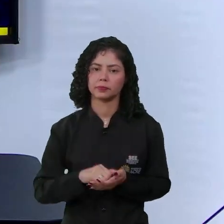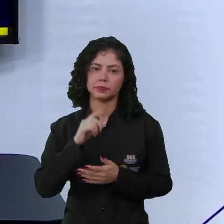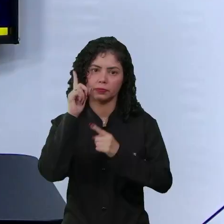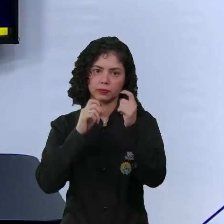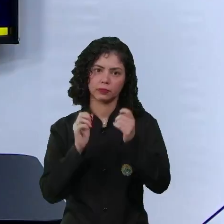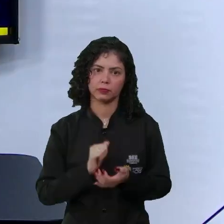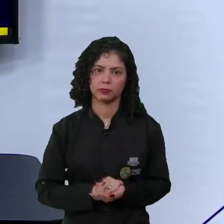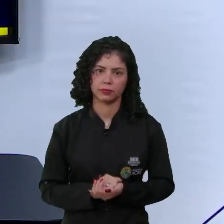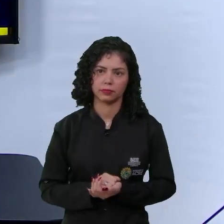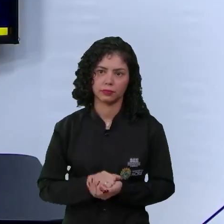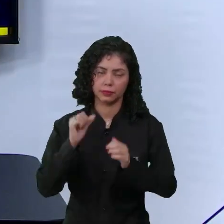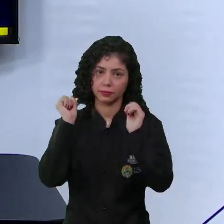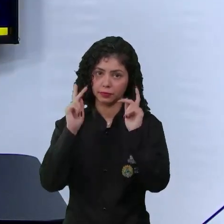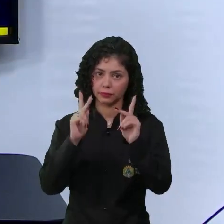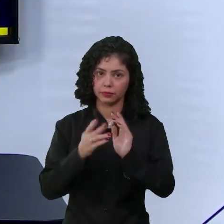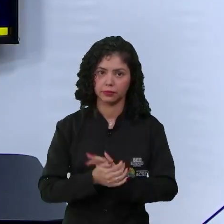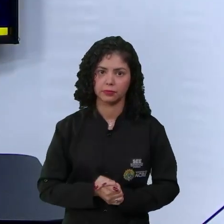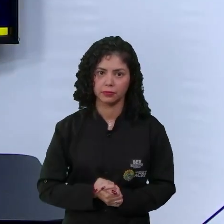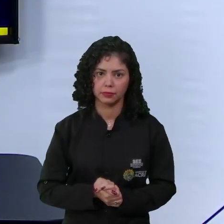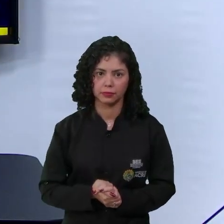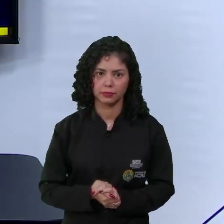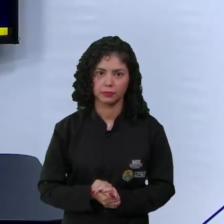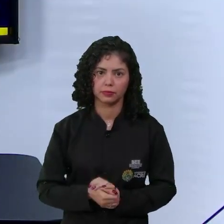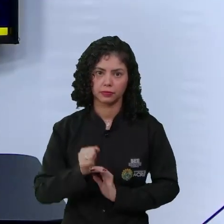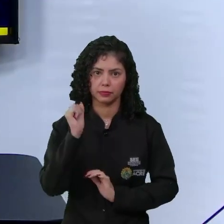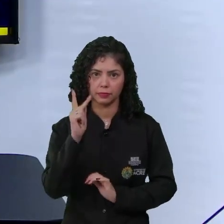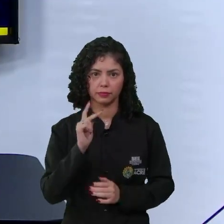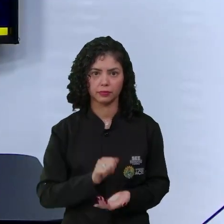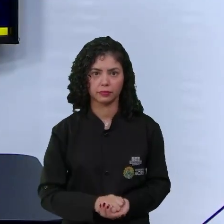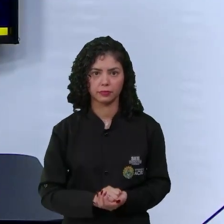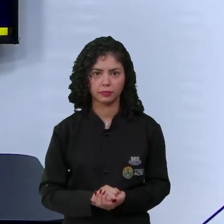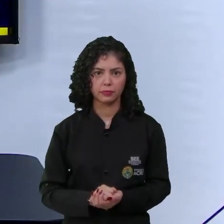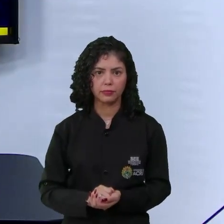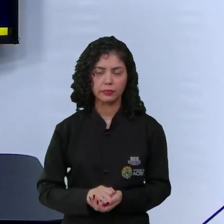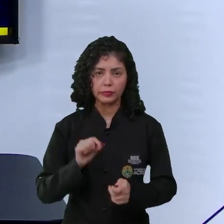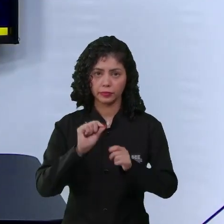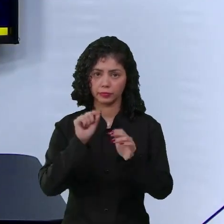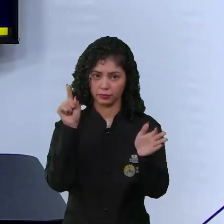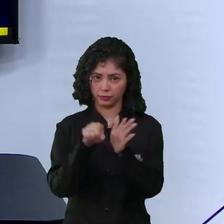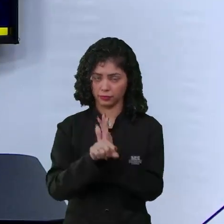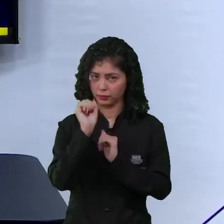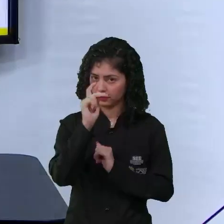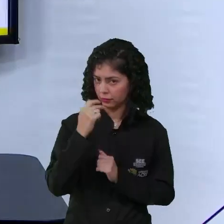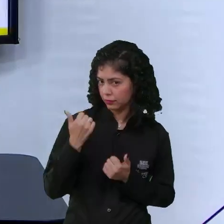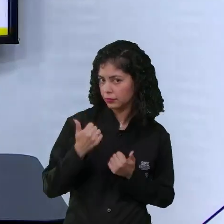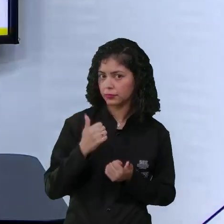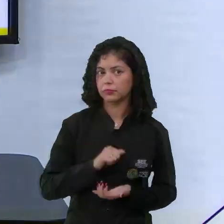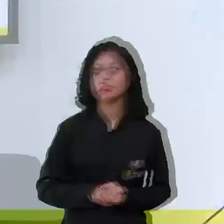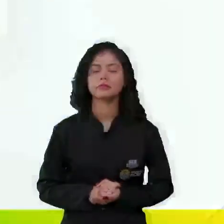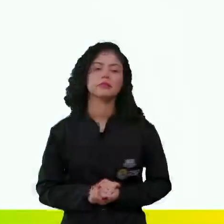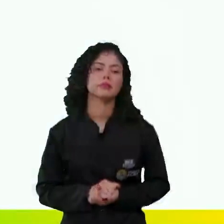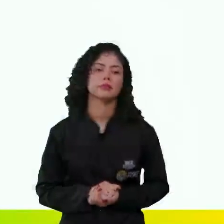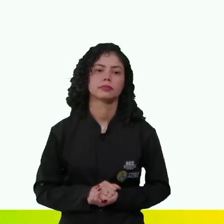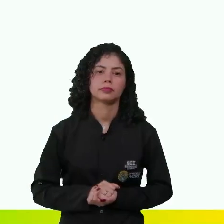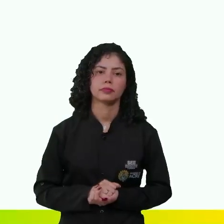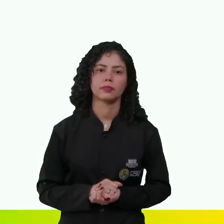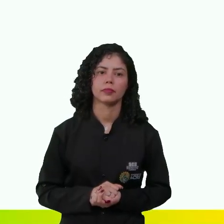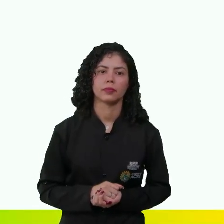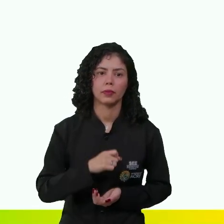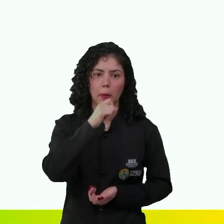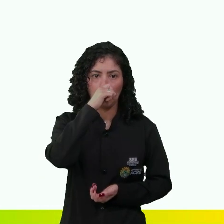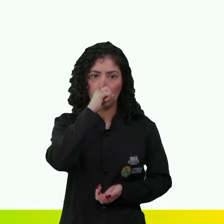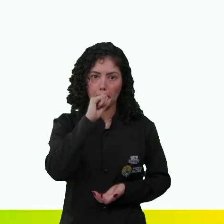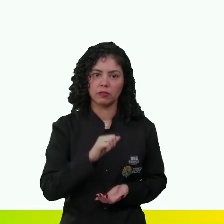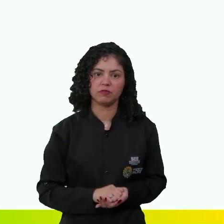expresso. Ok? Se está ok agora sim, vamos fazer uma questão para saber se está ok mesmo. Foca na tela. Questão. Então aqui,